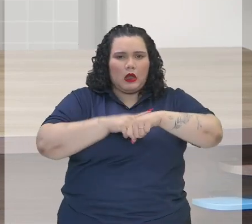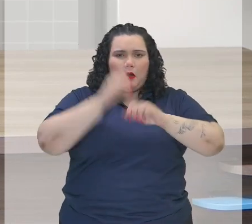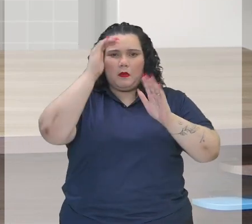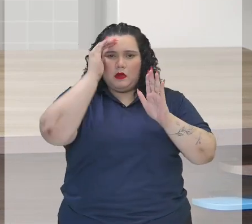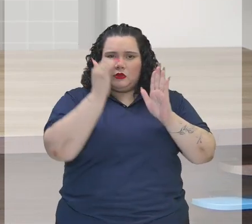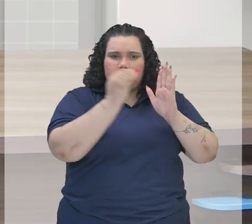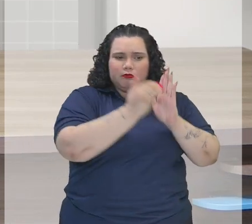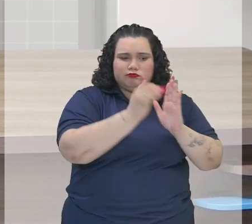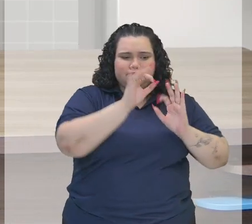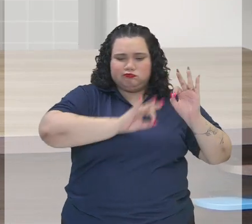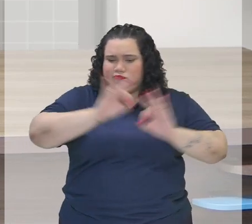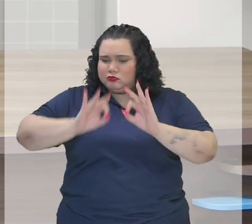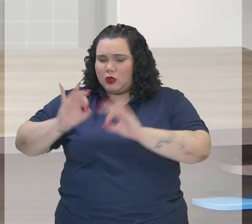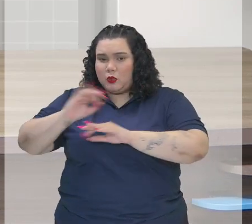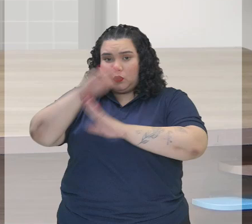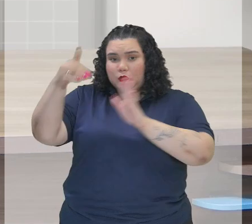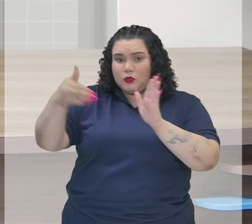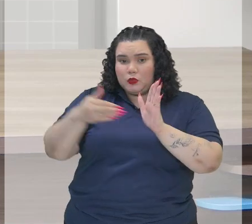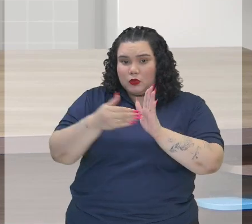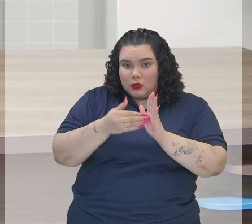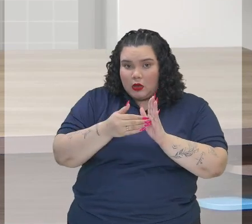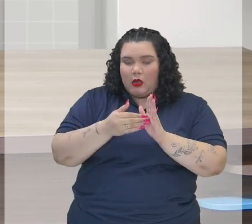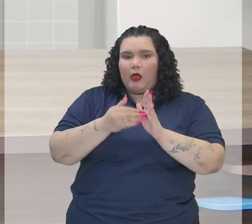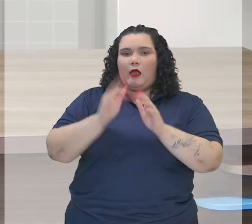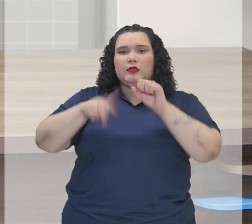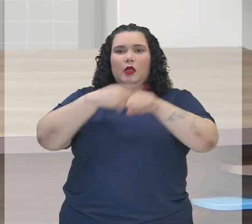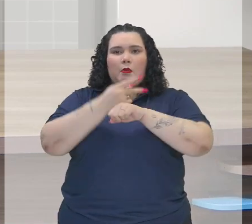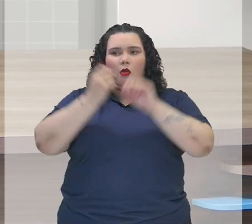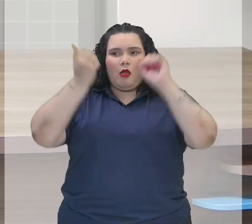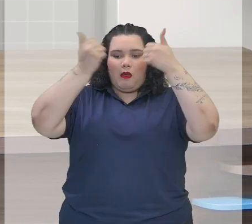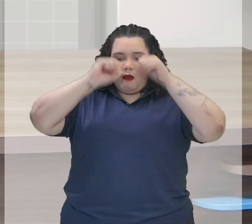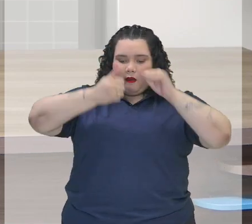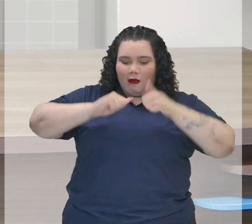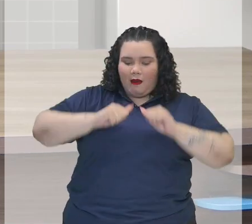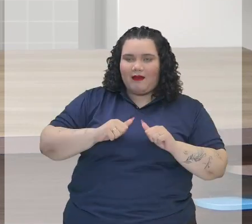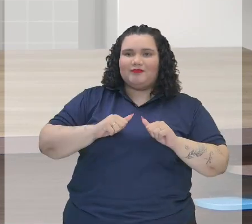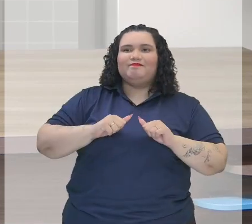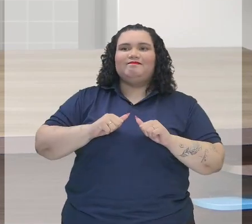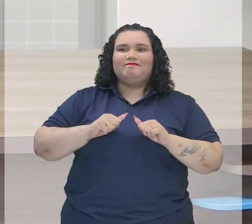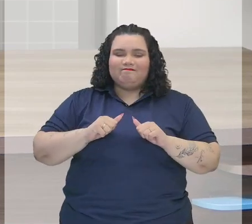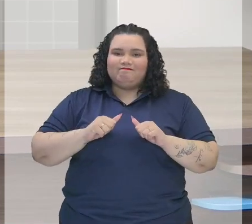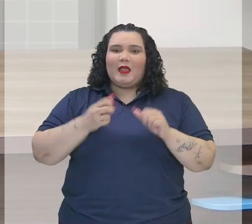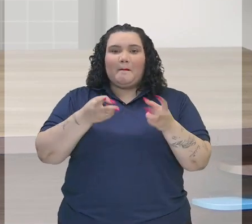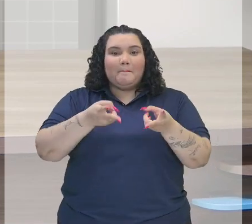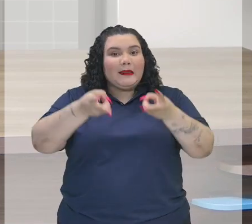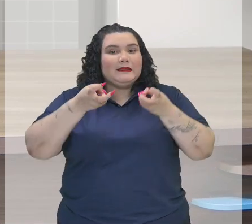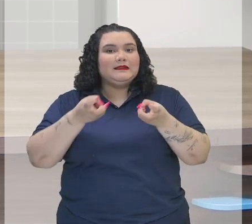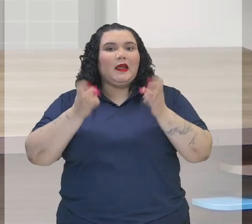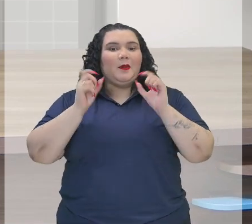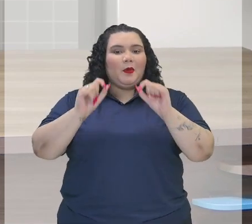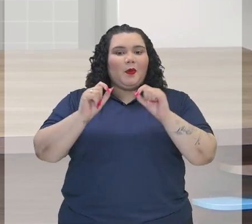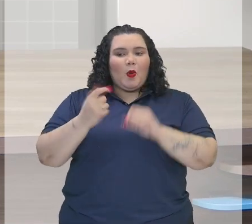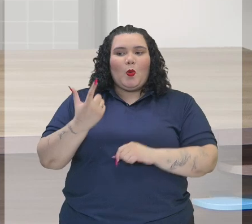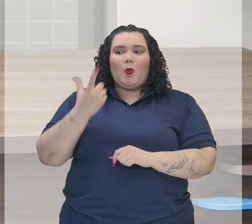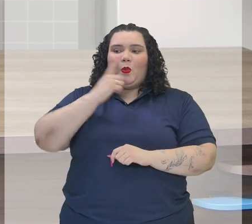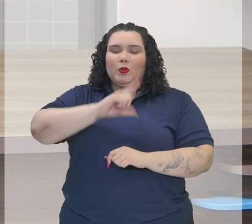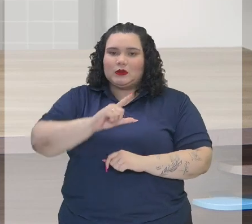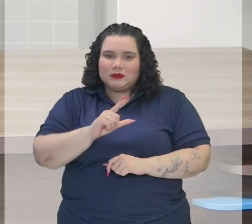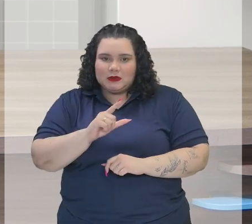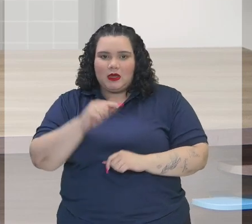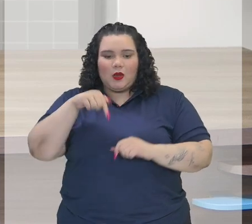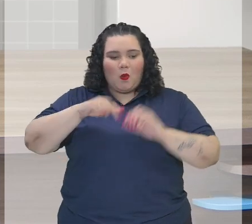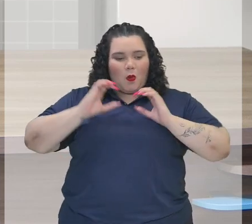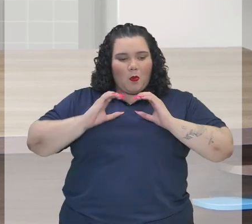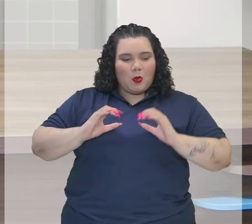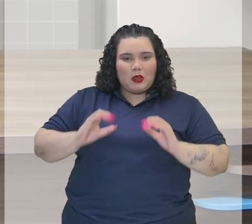fiz isso, fiz aquilo. Quando ele se autoanalisa no final e ele percebe que todo aquele comportamento empregado,